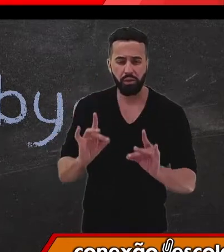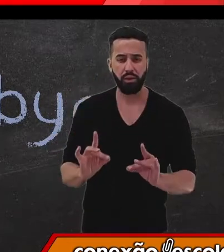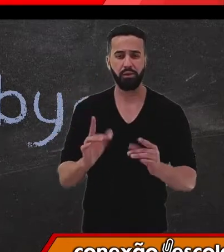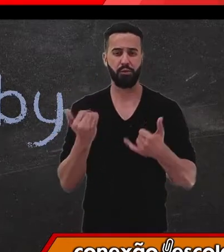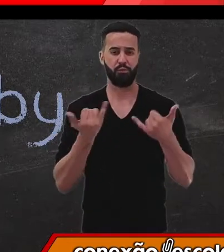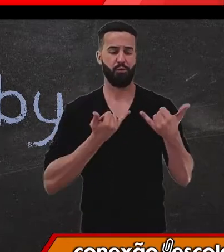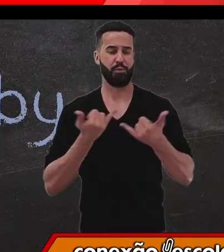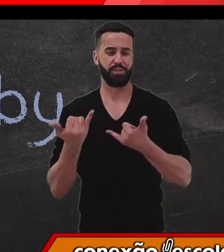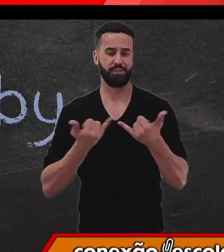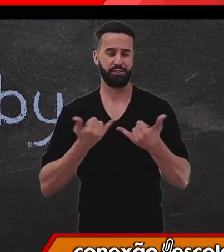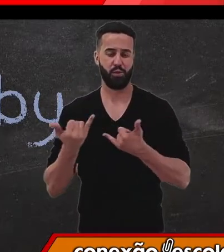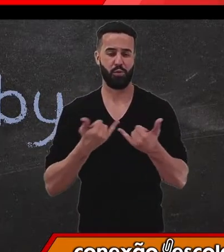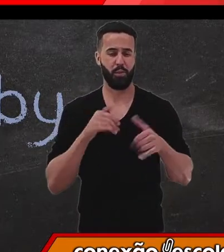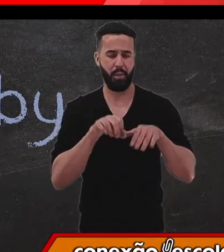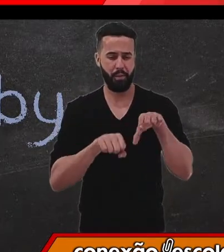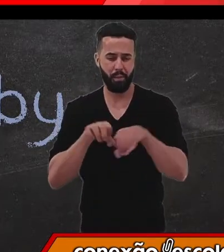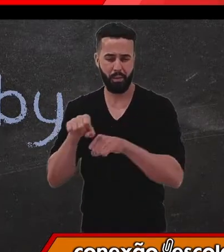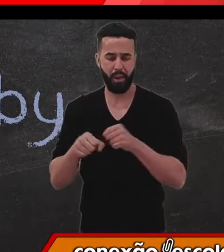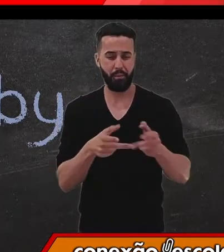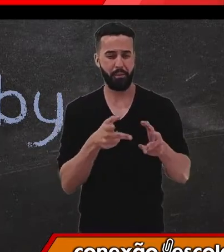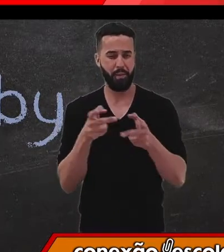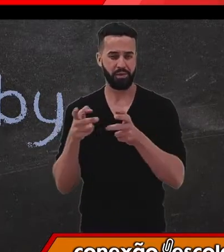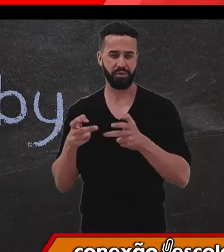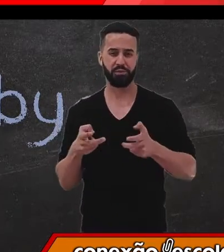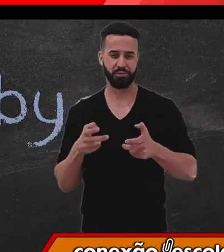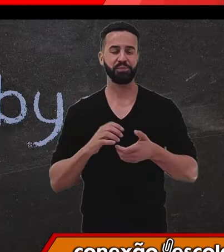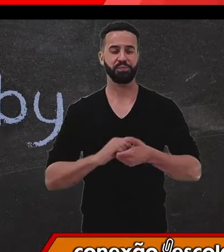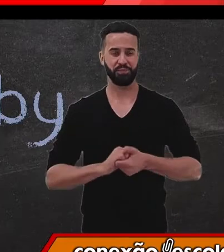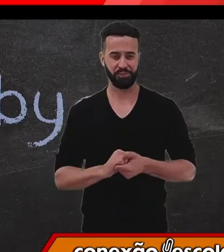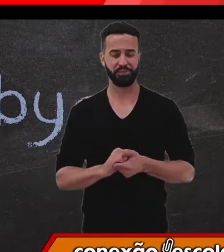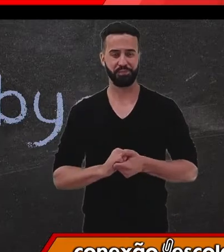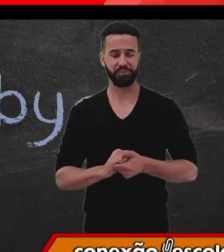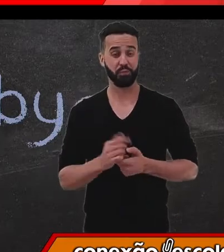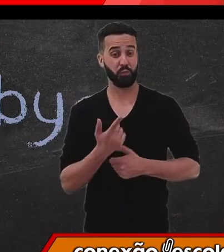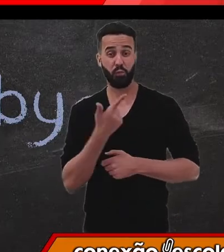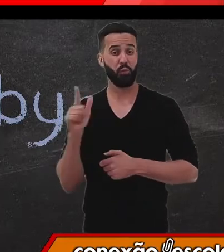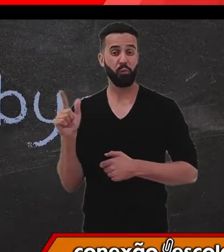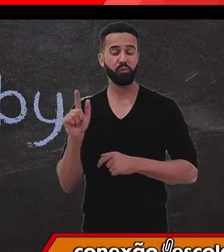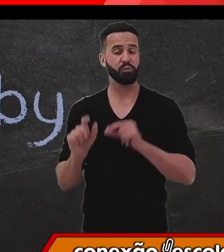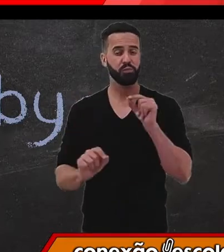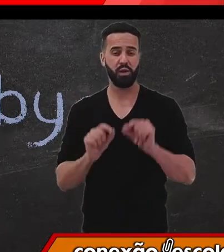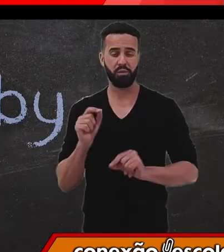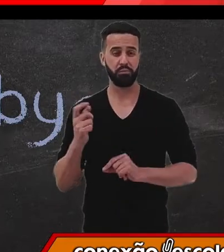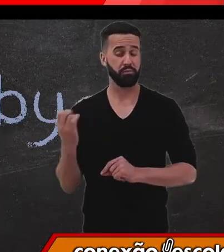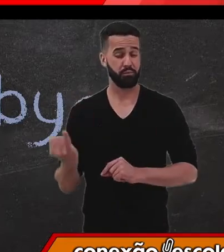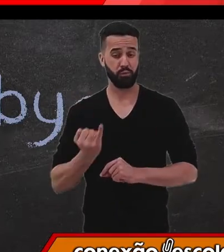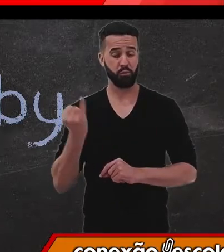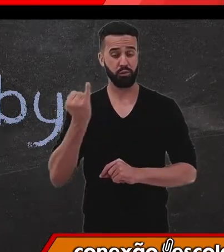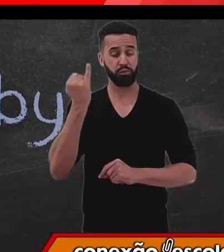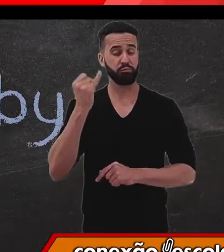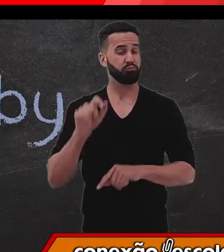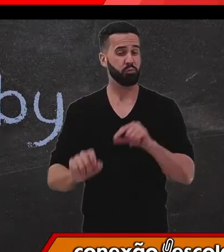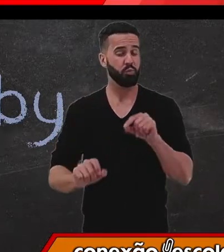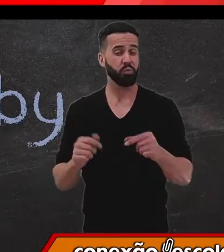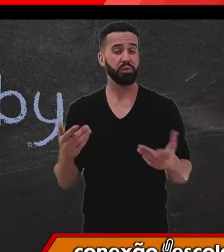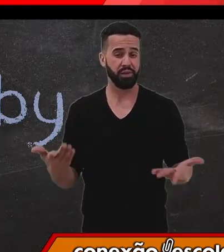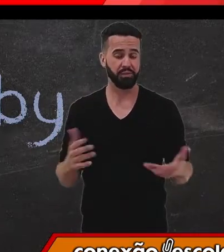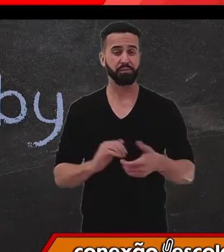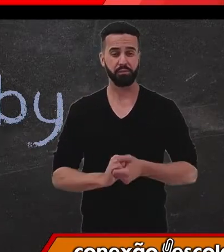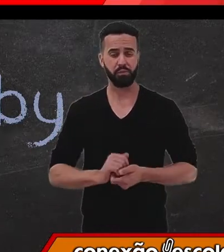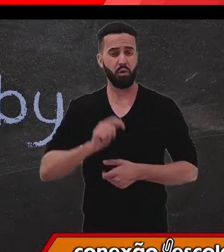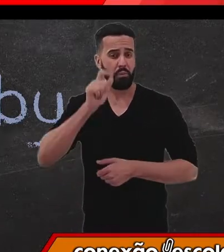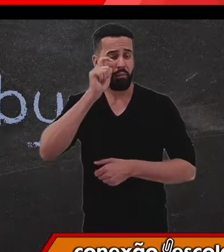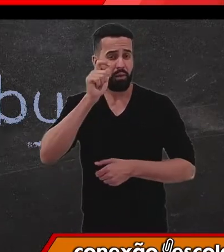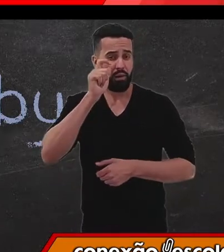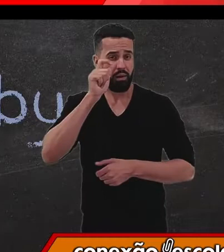informações daquele texto, certo? Outro detalhe que é muito importante